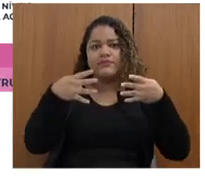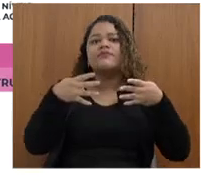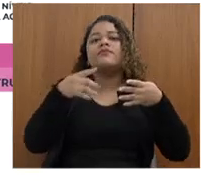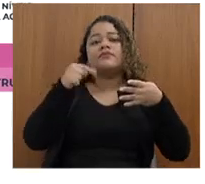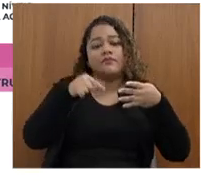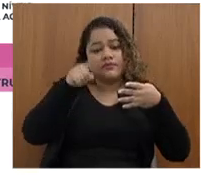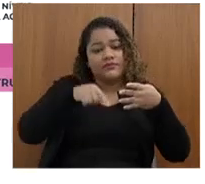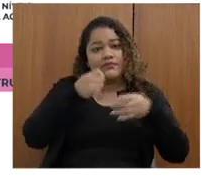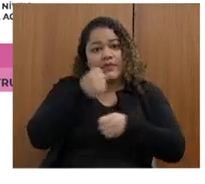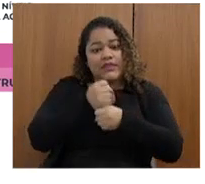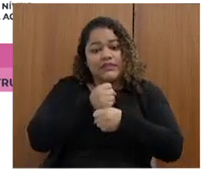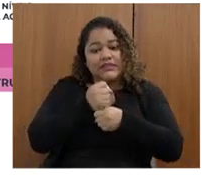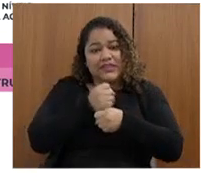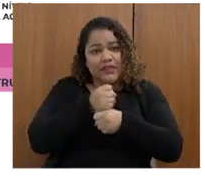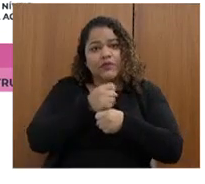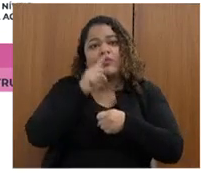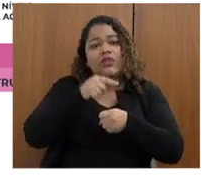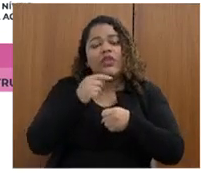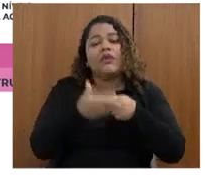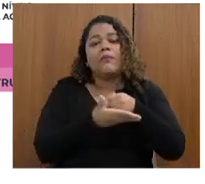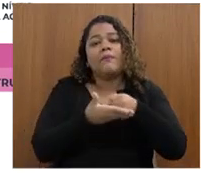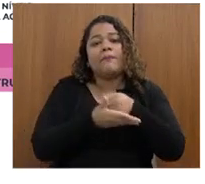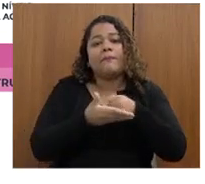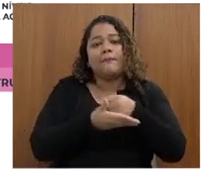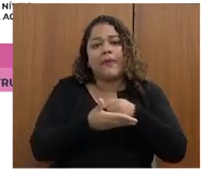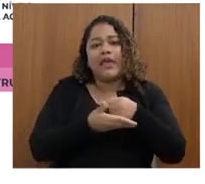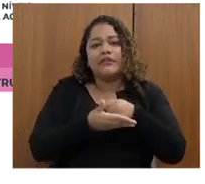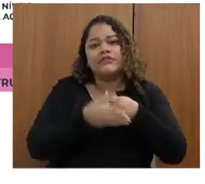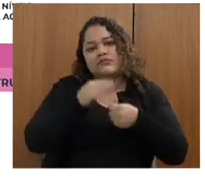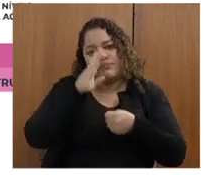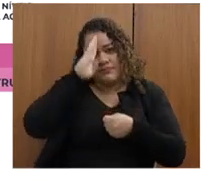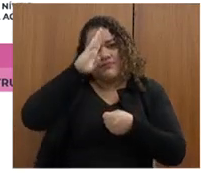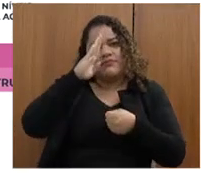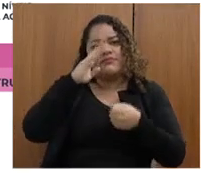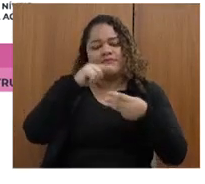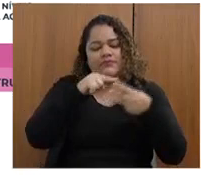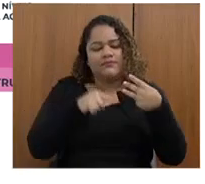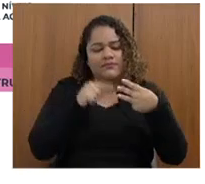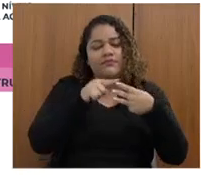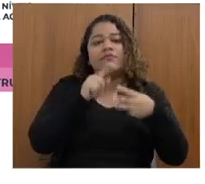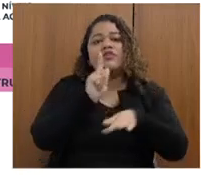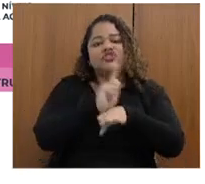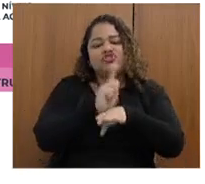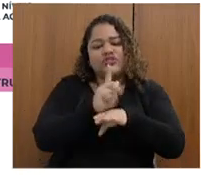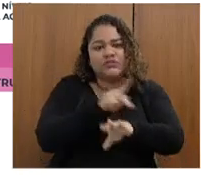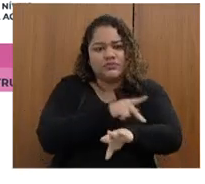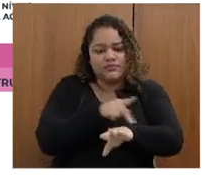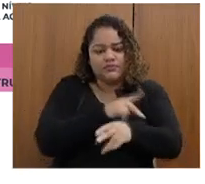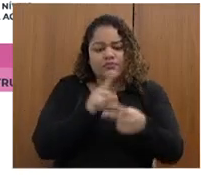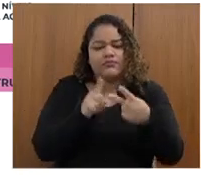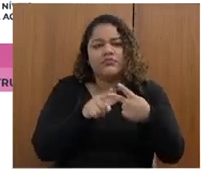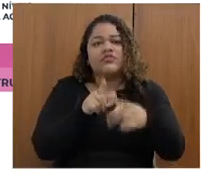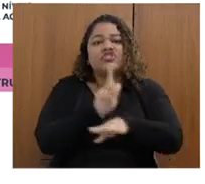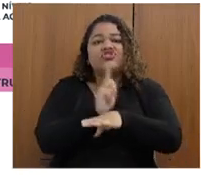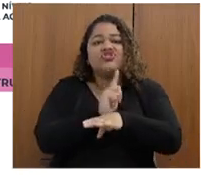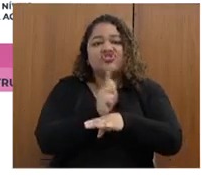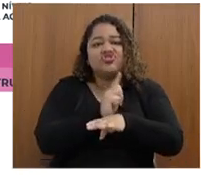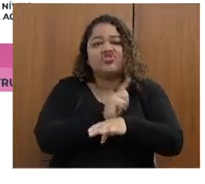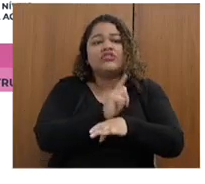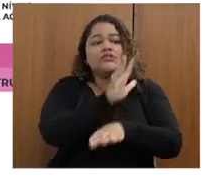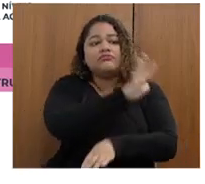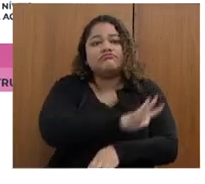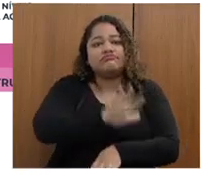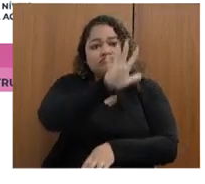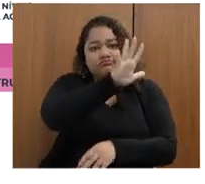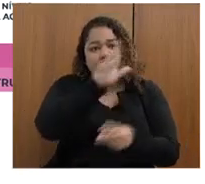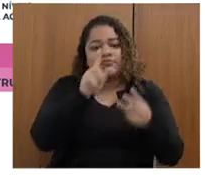pilares importantes que irão conduzir e nortear essa nossa apresentação que a gestão pedagógica a gestão de rede gestão de pessoas